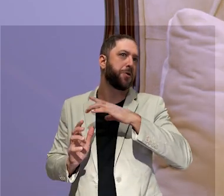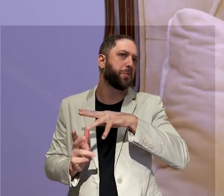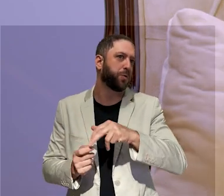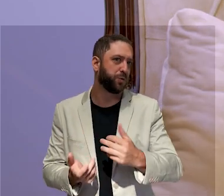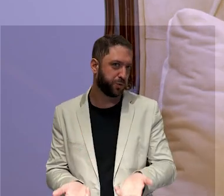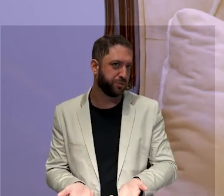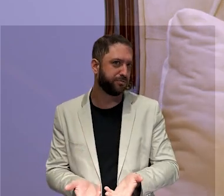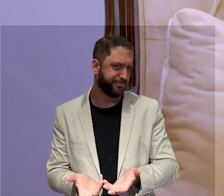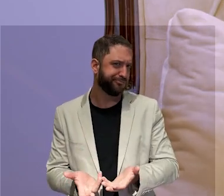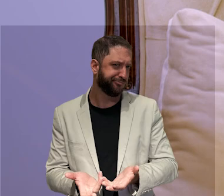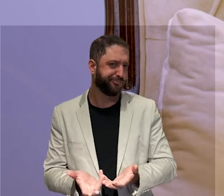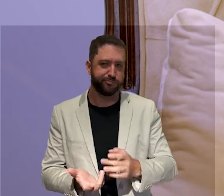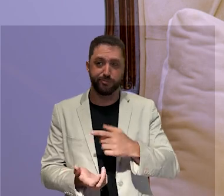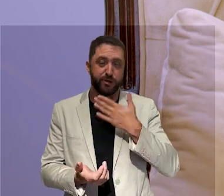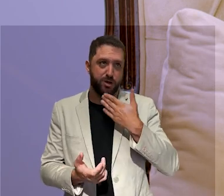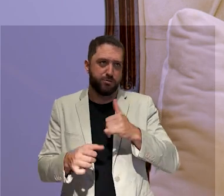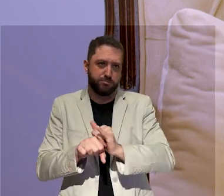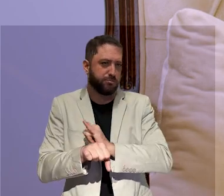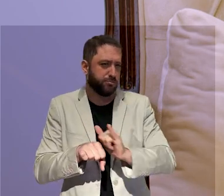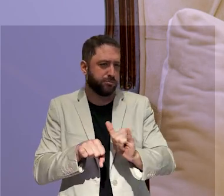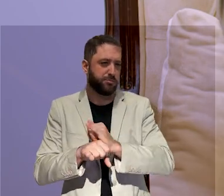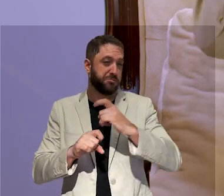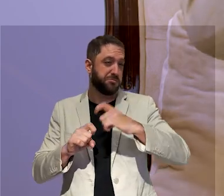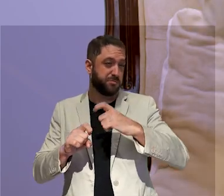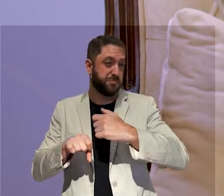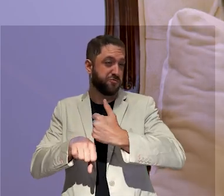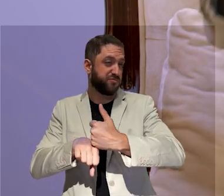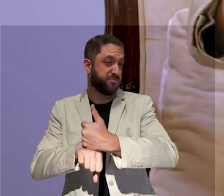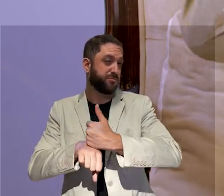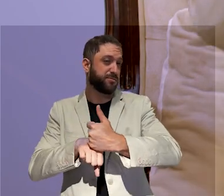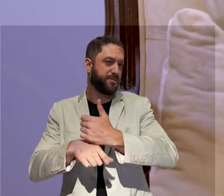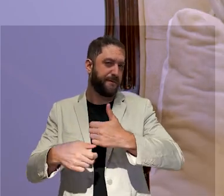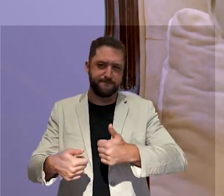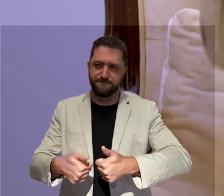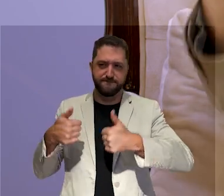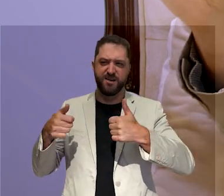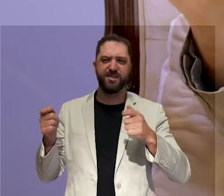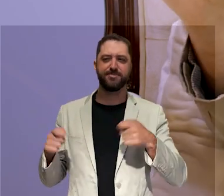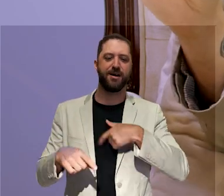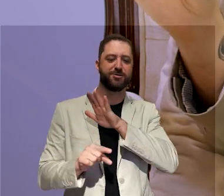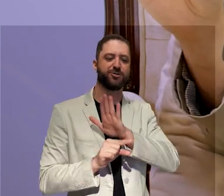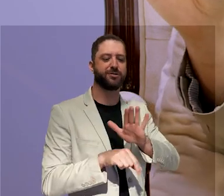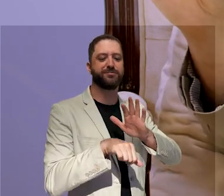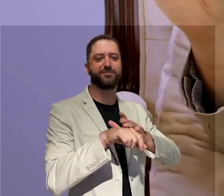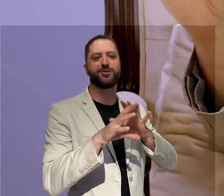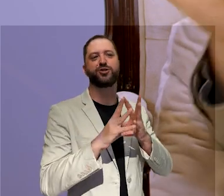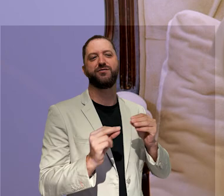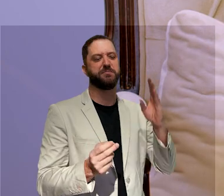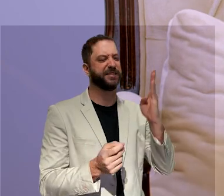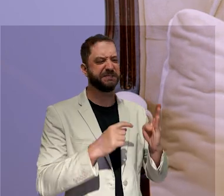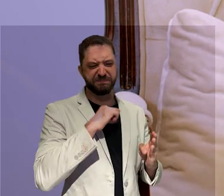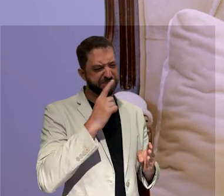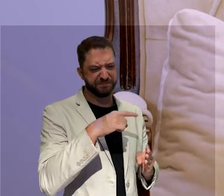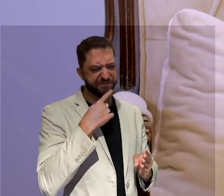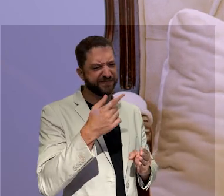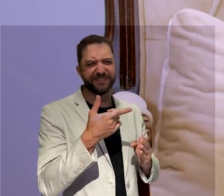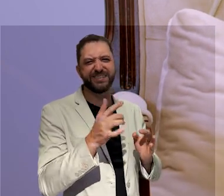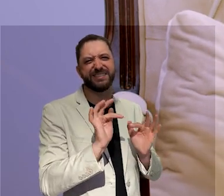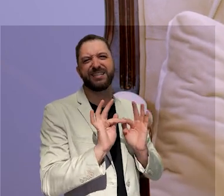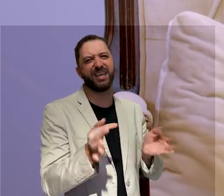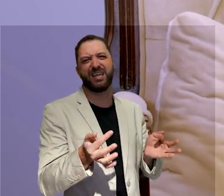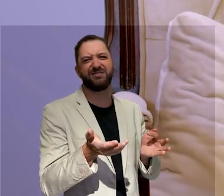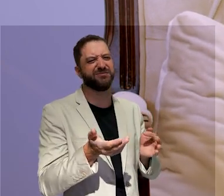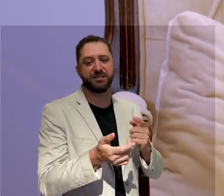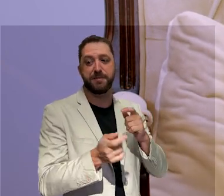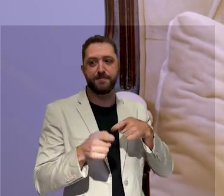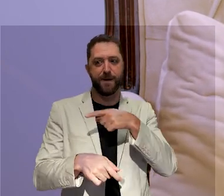mundo, né? E aí lá eu vou ter os melhores recursos, condições, e aí eu vou conseguir solucionar aquilo que aqui eu não